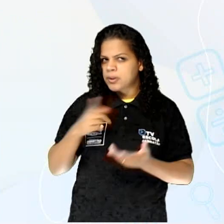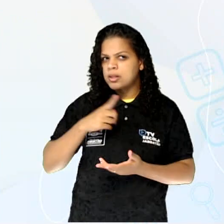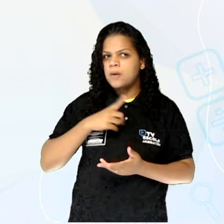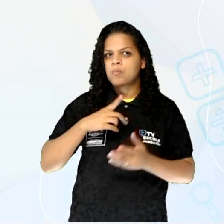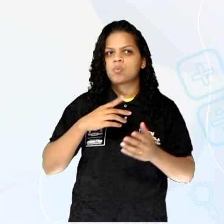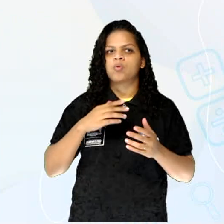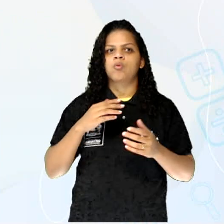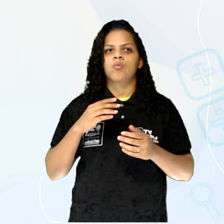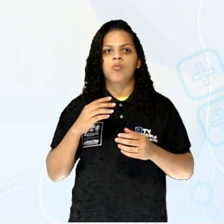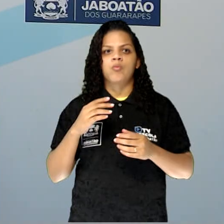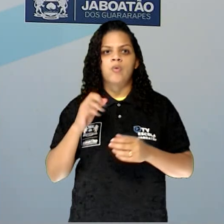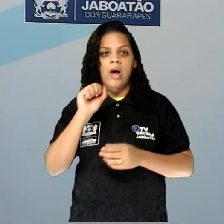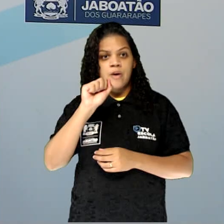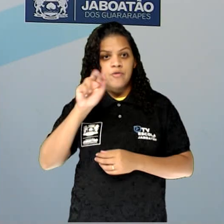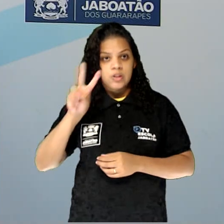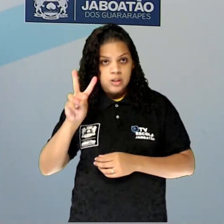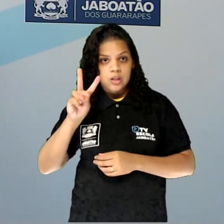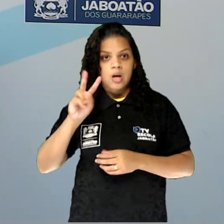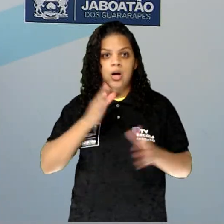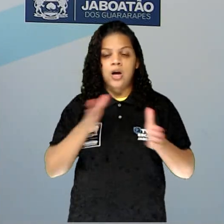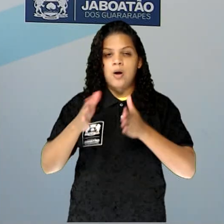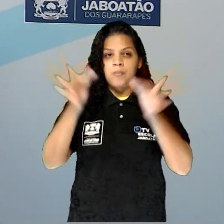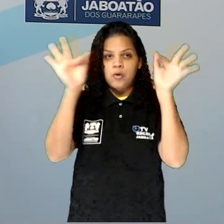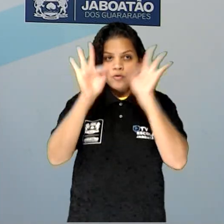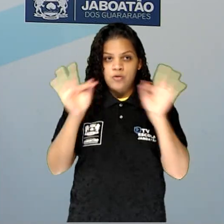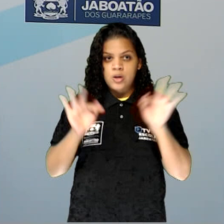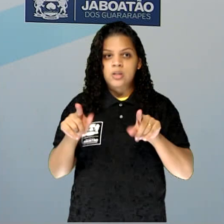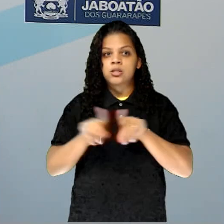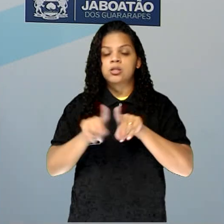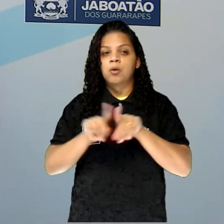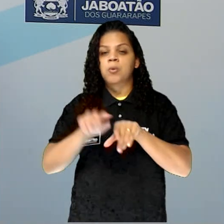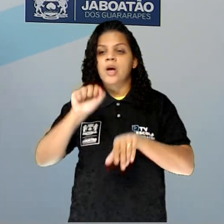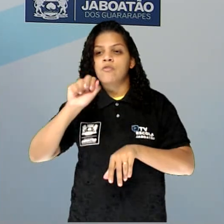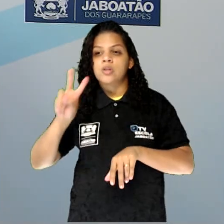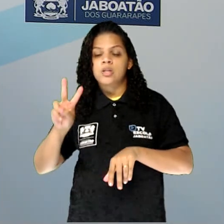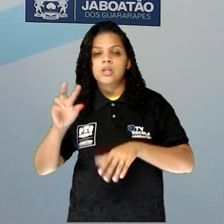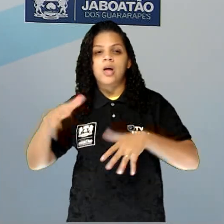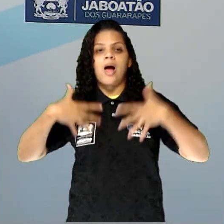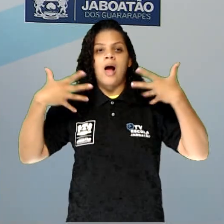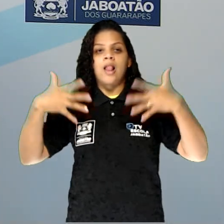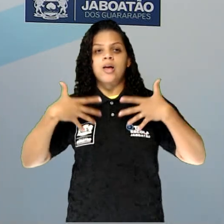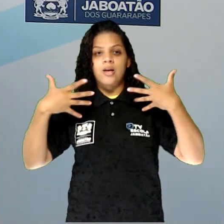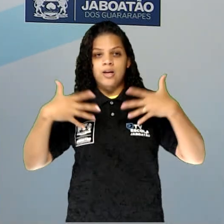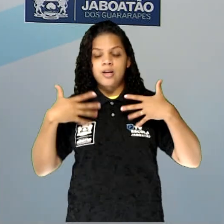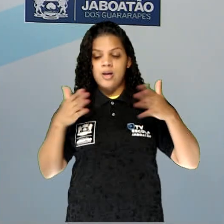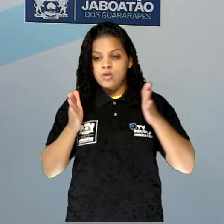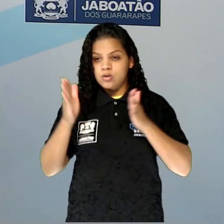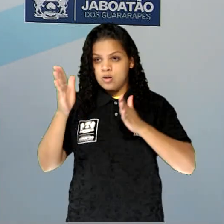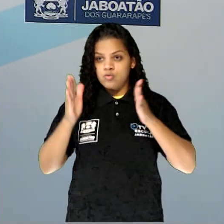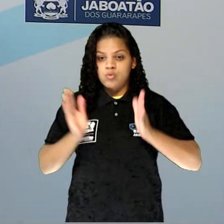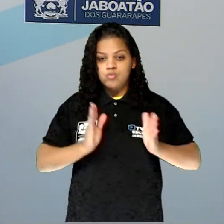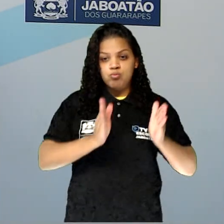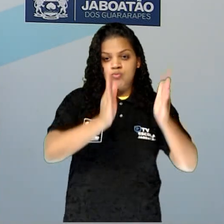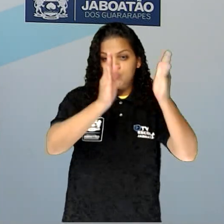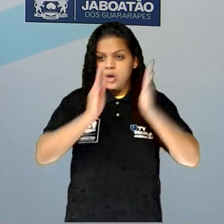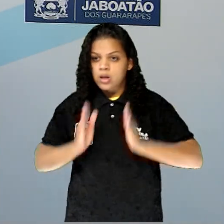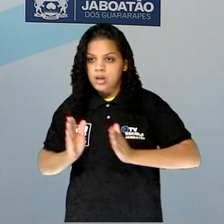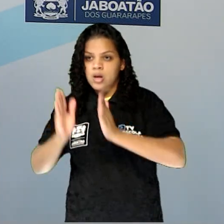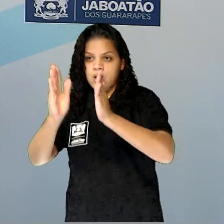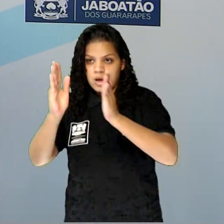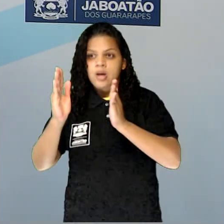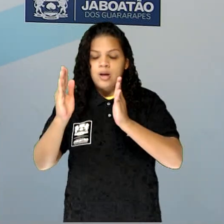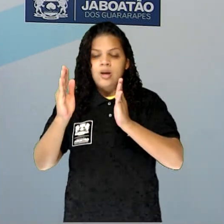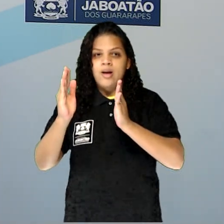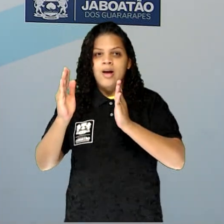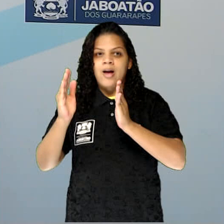feliz e Avenida alegria essas duas Avenidas elas não estão a ideia de retas paralelas